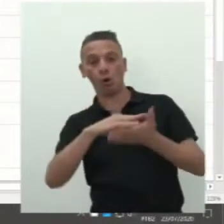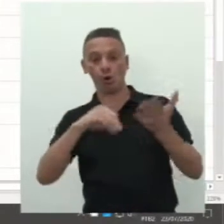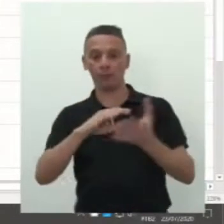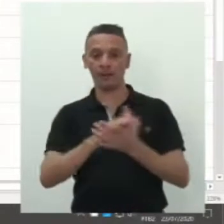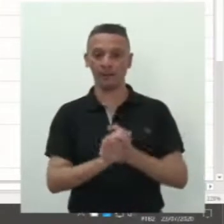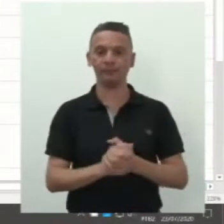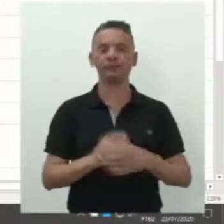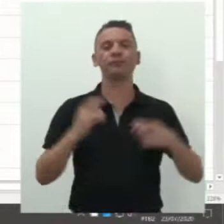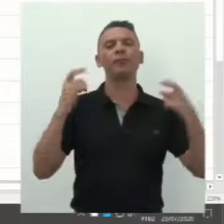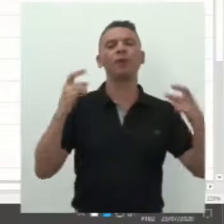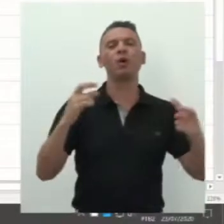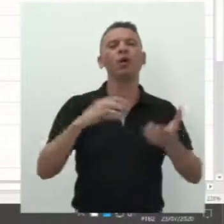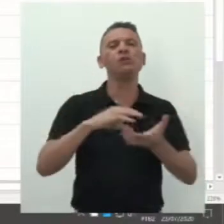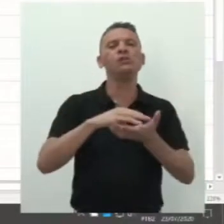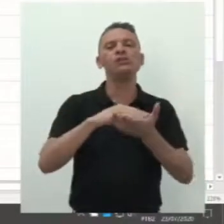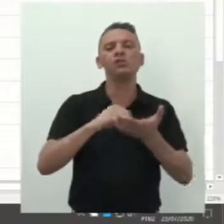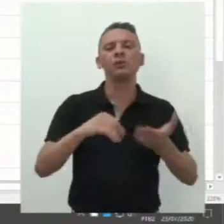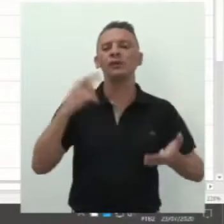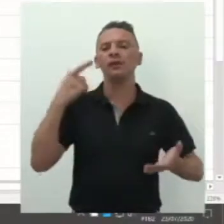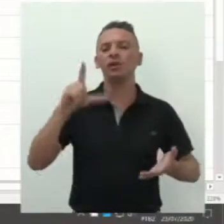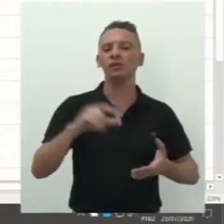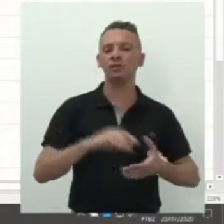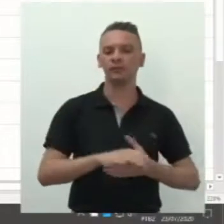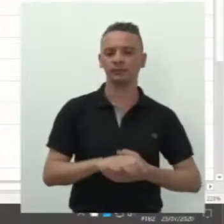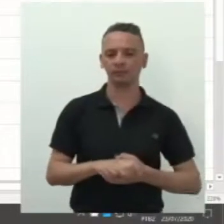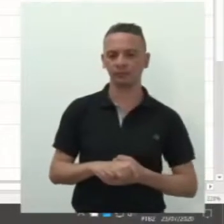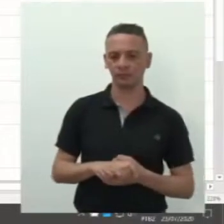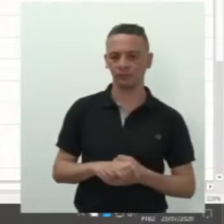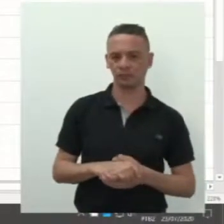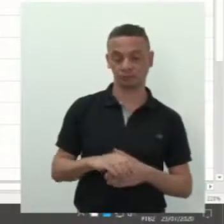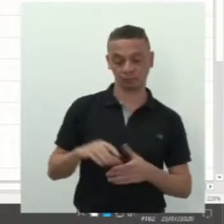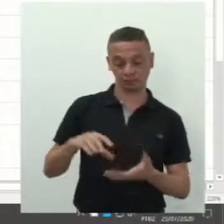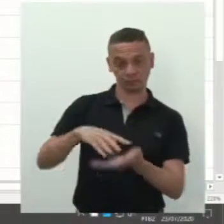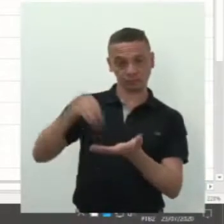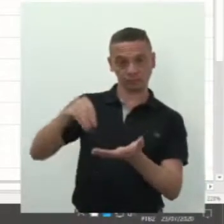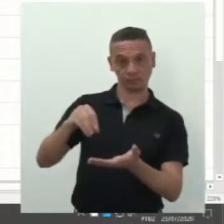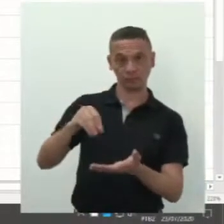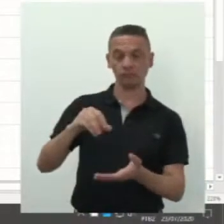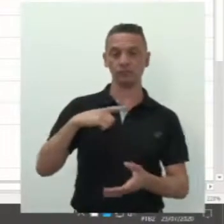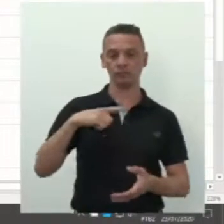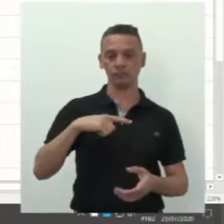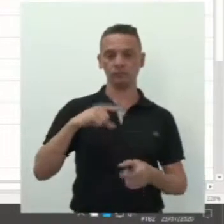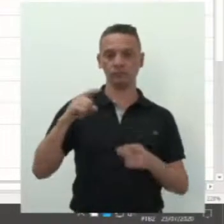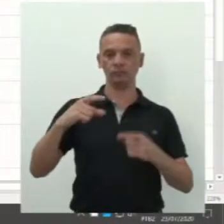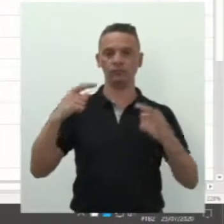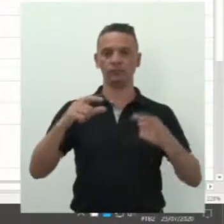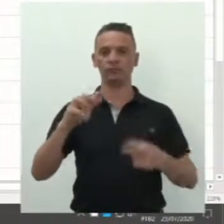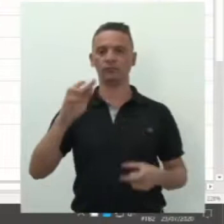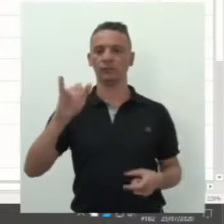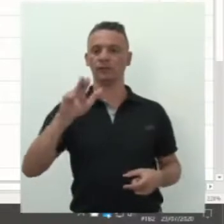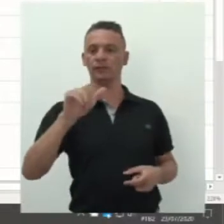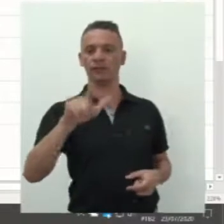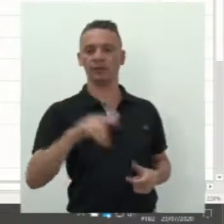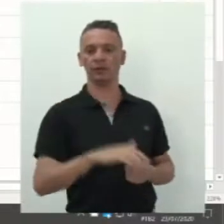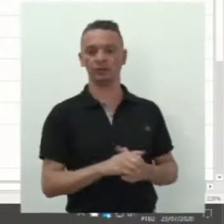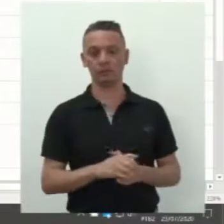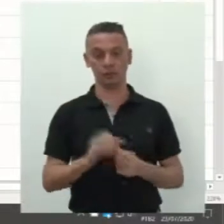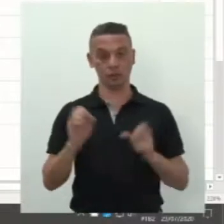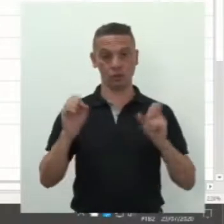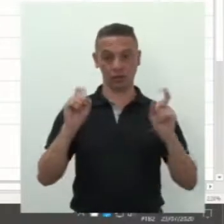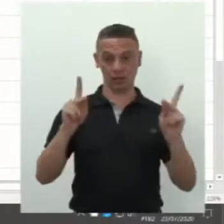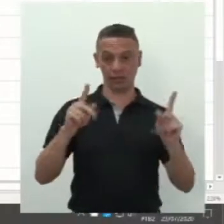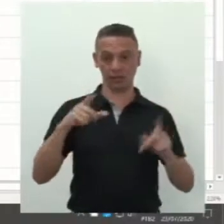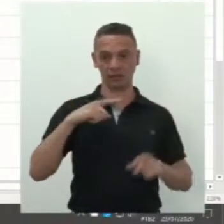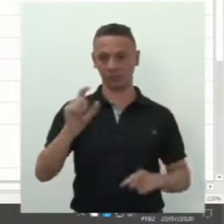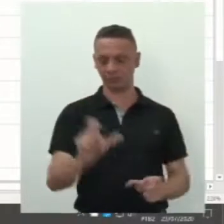ó, onde que você quer criar uma cópia. Você coloca aqui, ó, criar uma cópia, mover para o final. Dá um OK. Ele criou